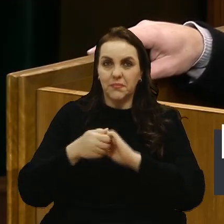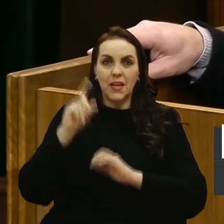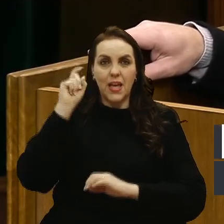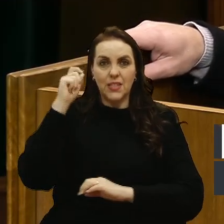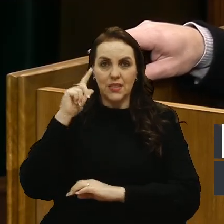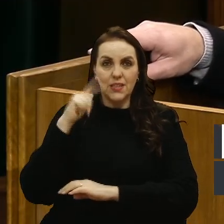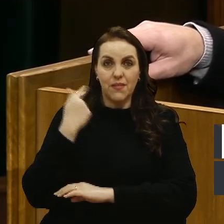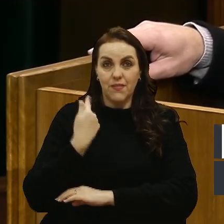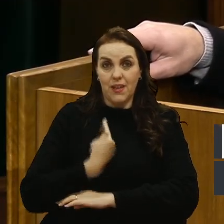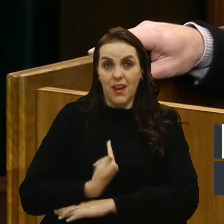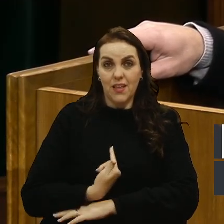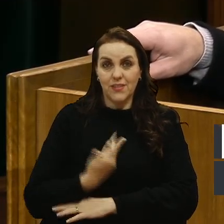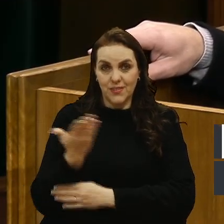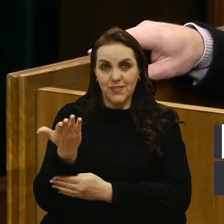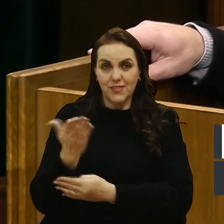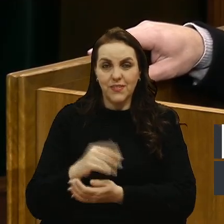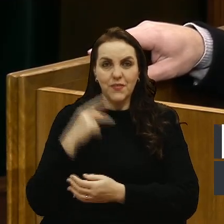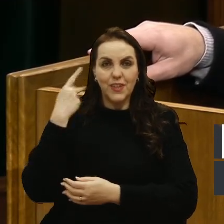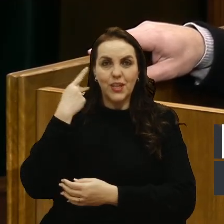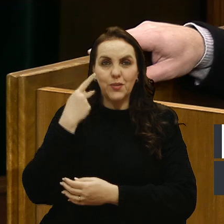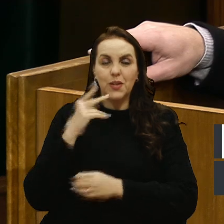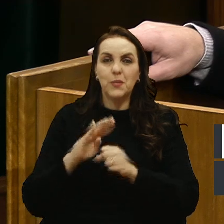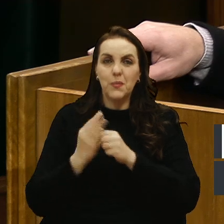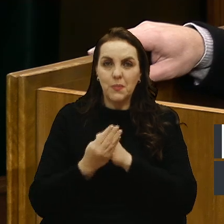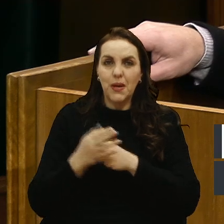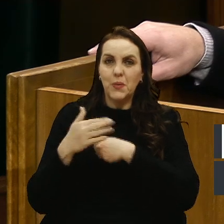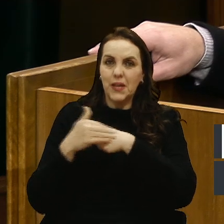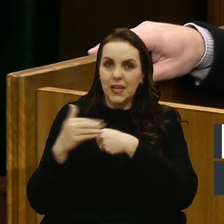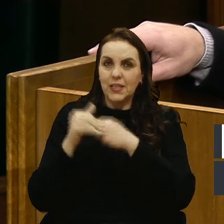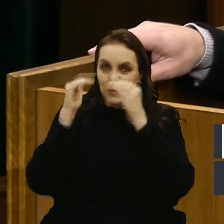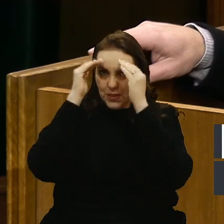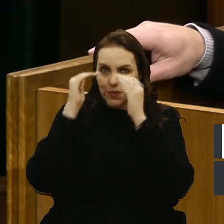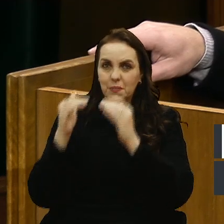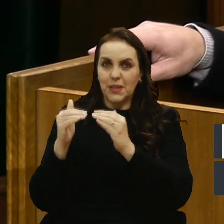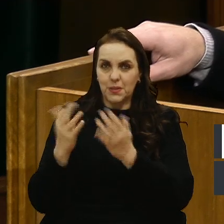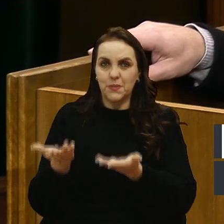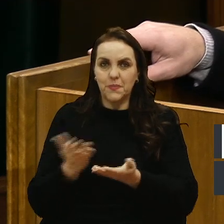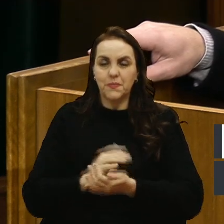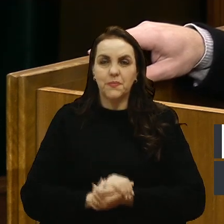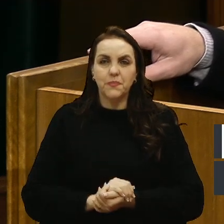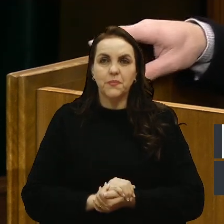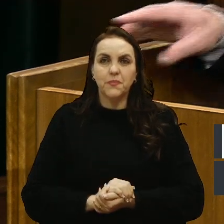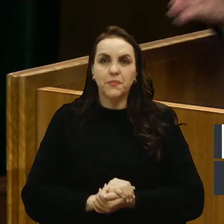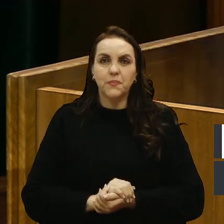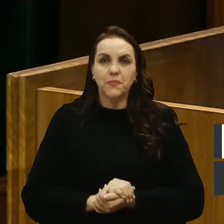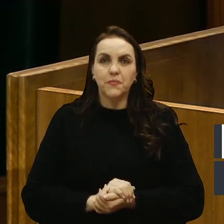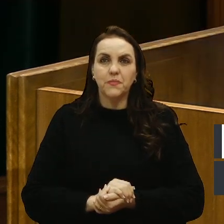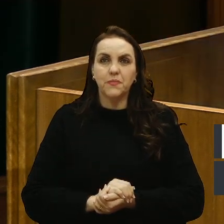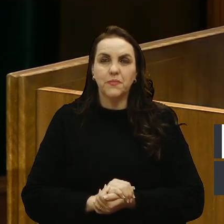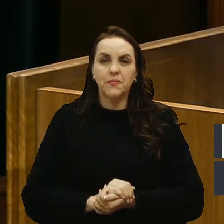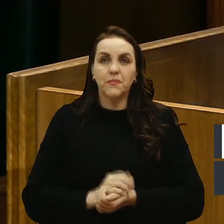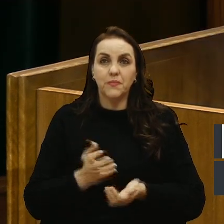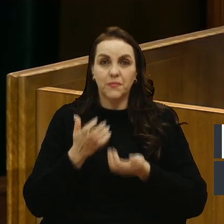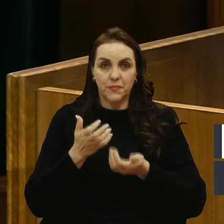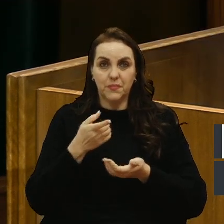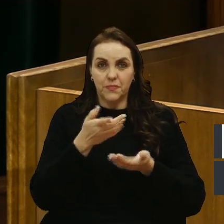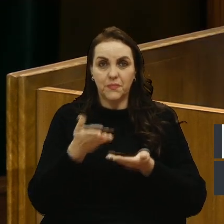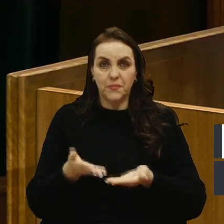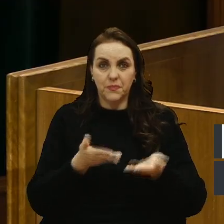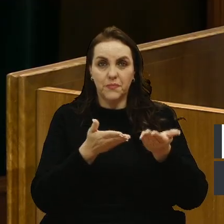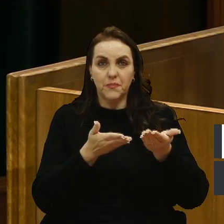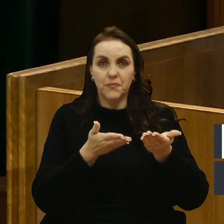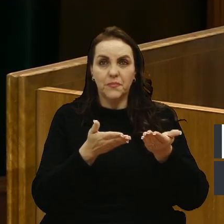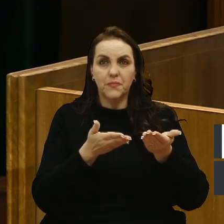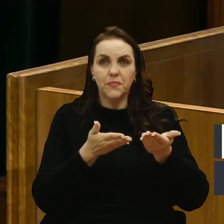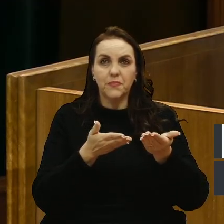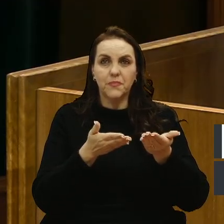do meu bairro, que eu tenho muito carinho e respeito. E antes de... Quero passar de imediato a parte